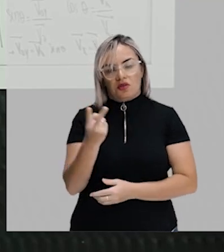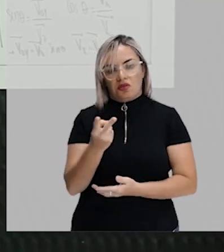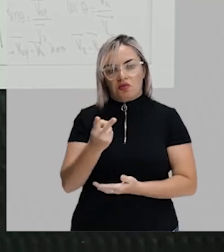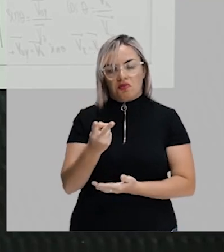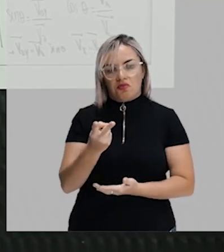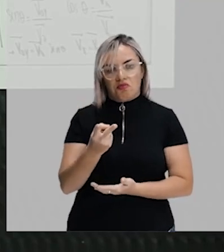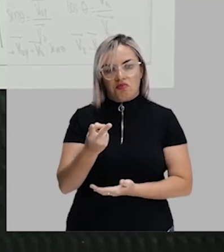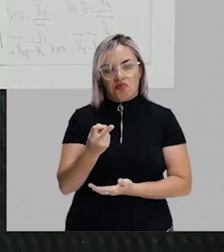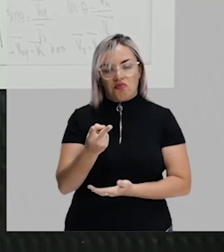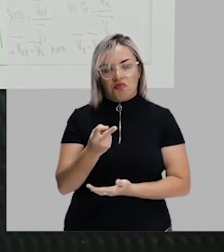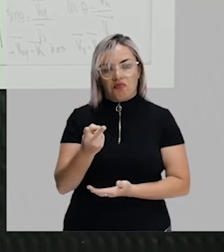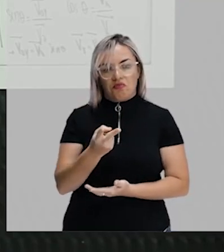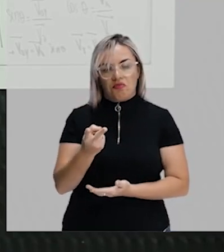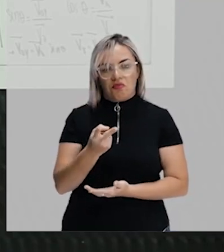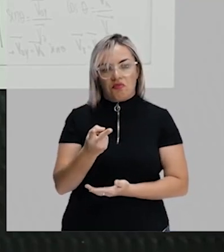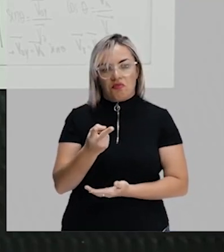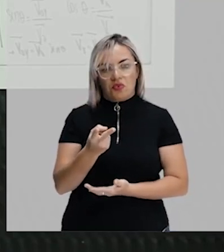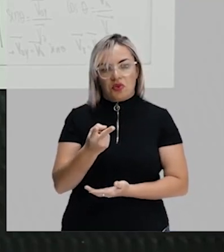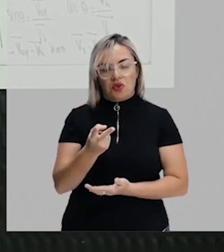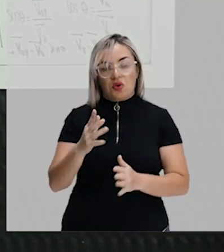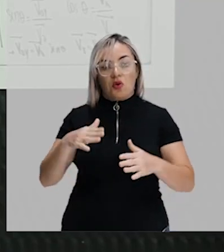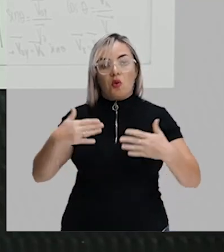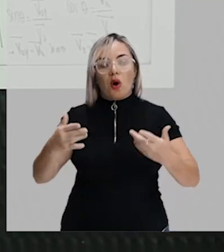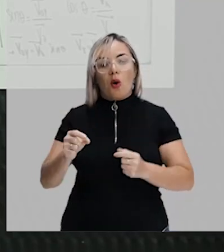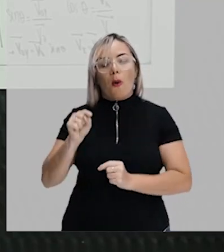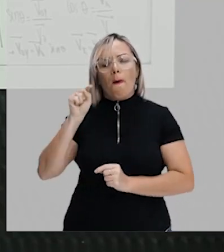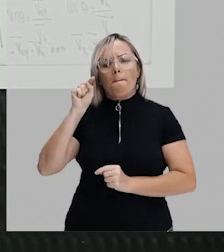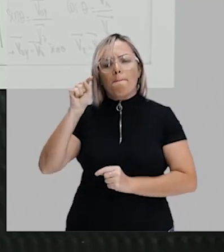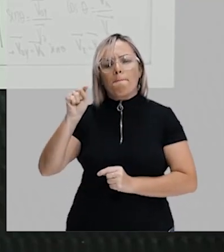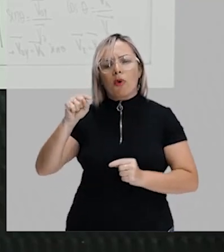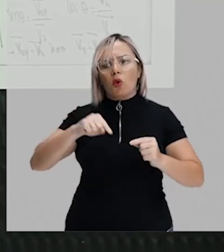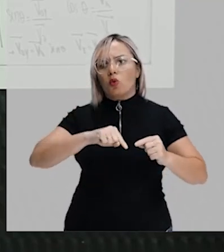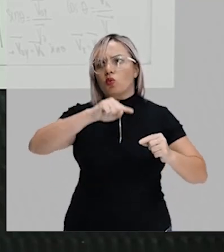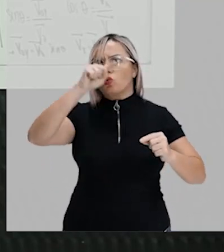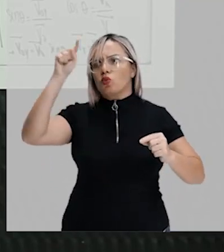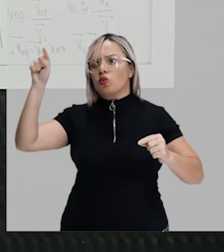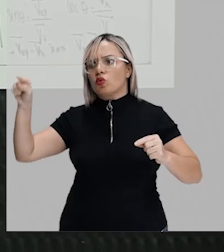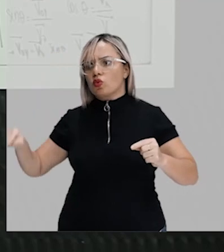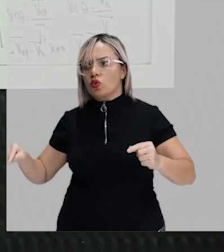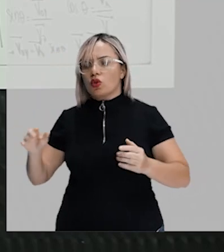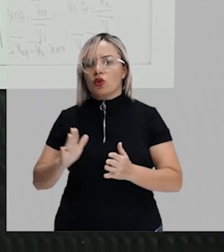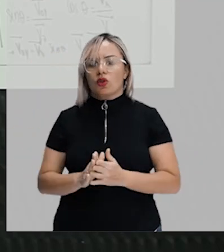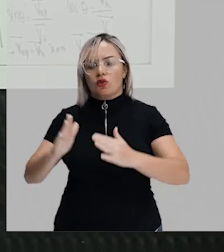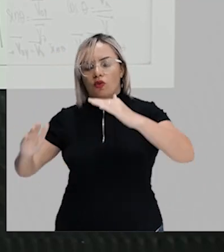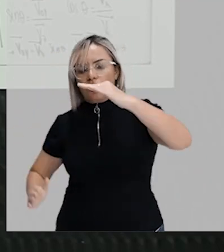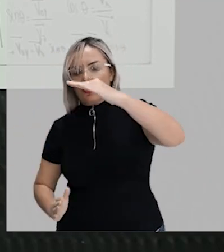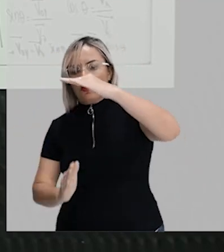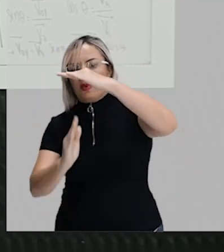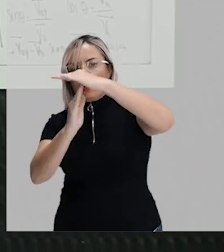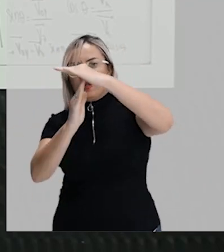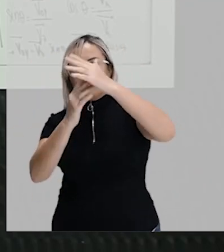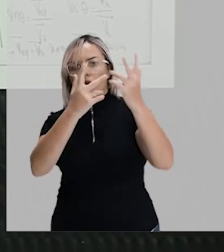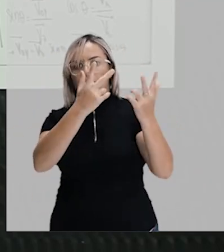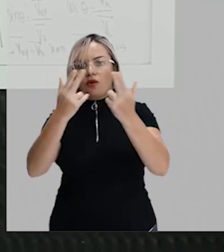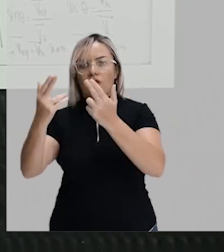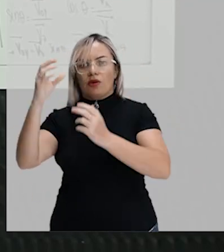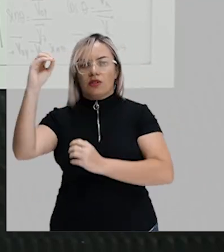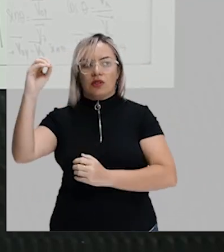saber, tem que ver qual é o ponto, tá ok? Se for no máximo, vai ser 0, né? Então, vamos colocar aqui no máximo.